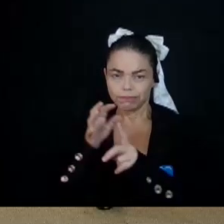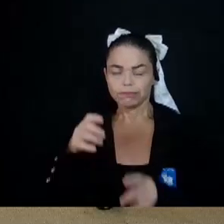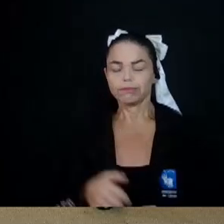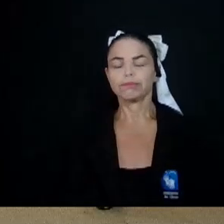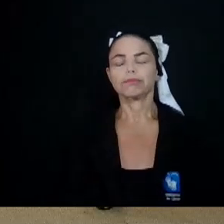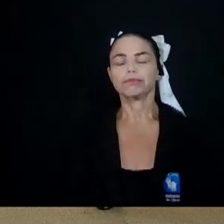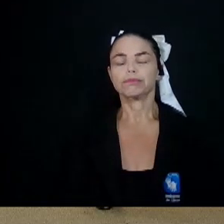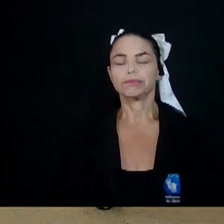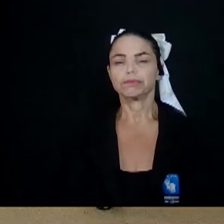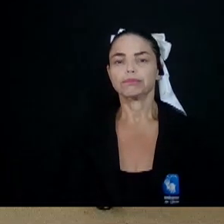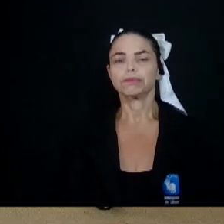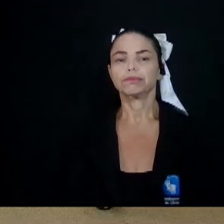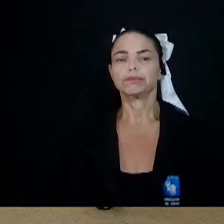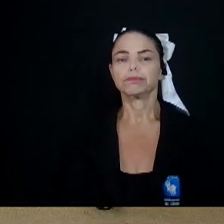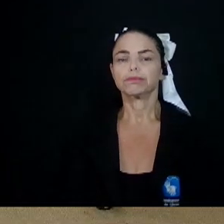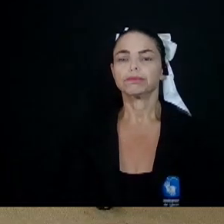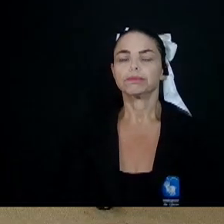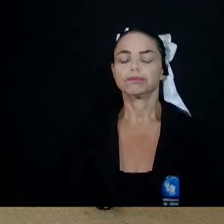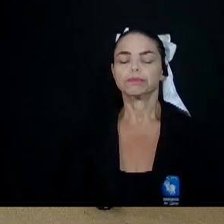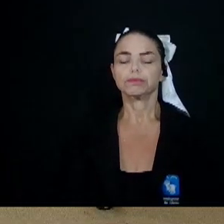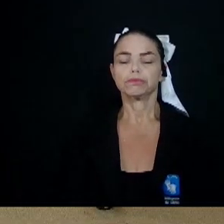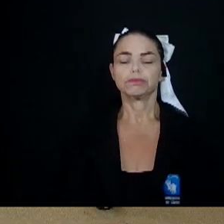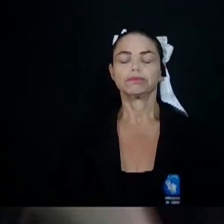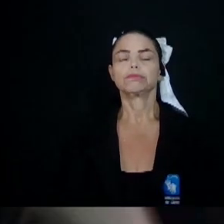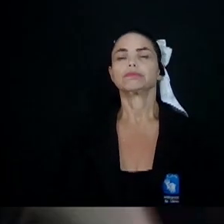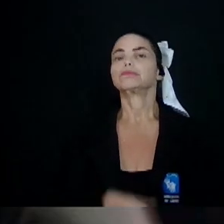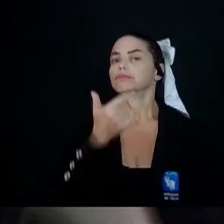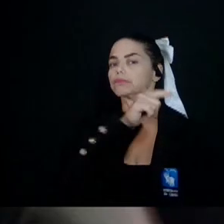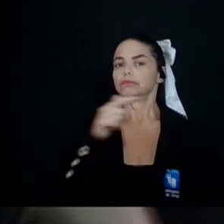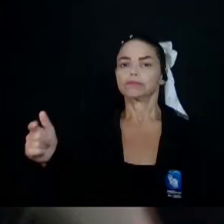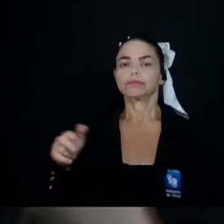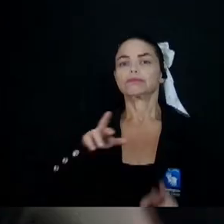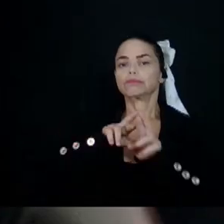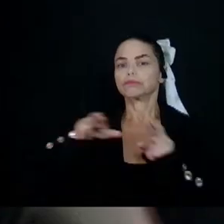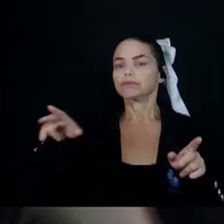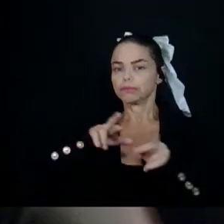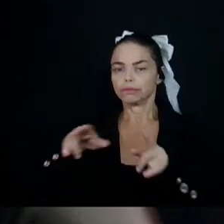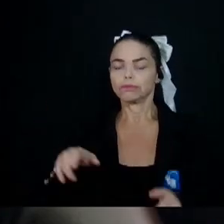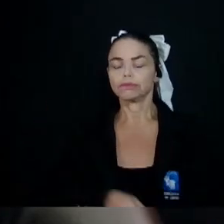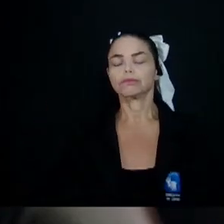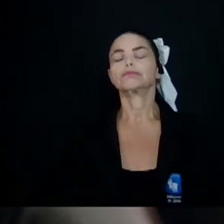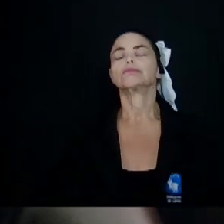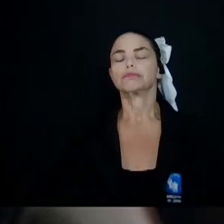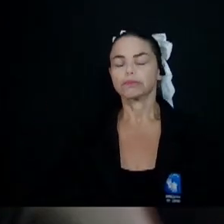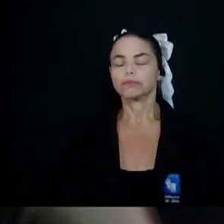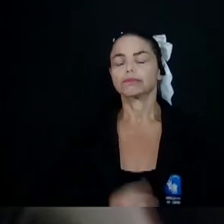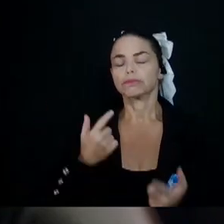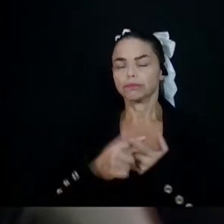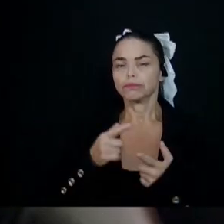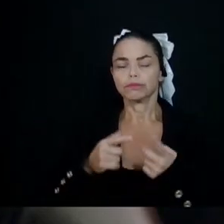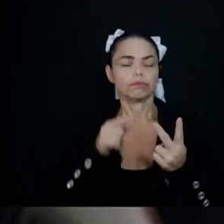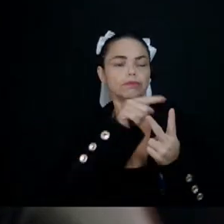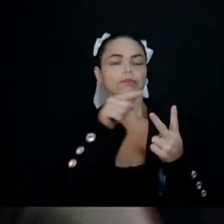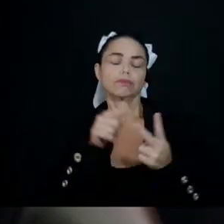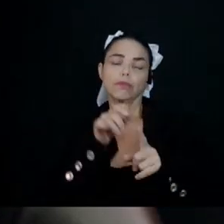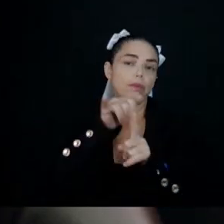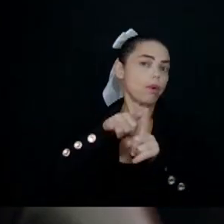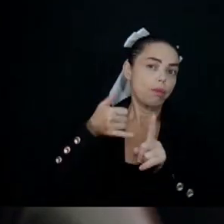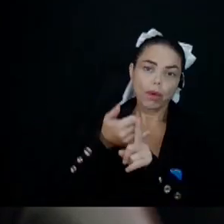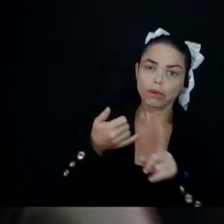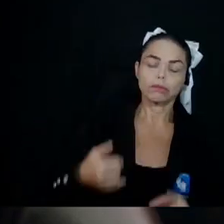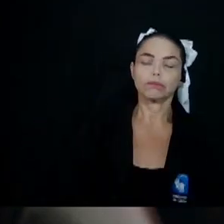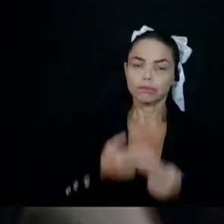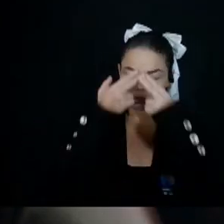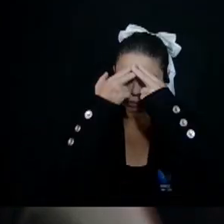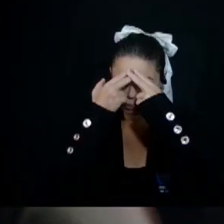Tá. Eu diria que não tem uma diferença tão grande, porque os dois